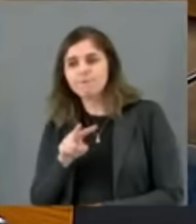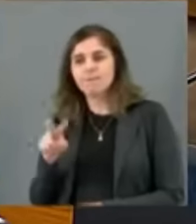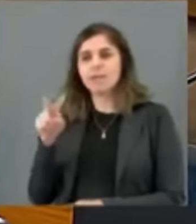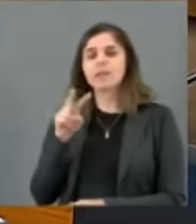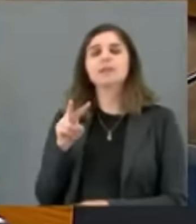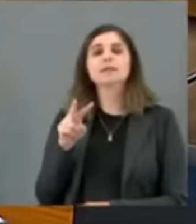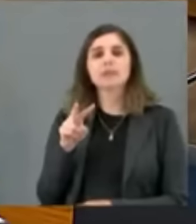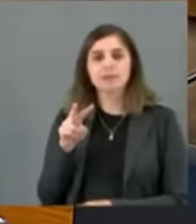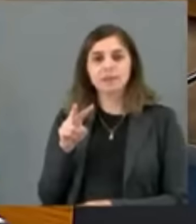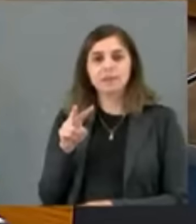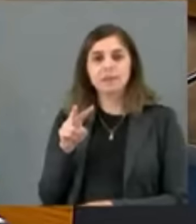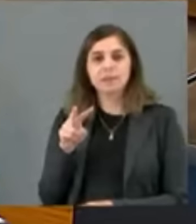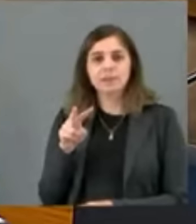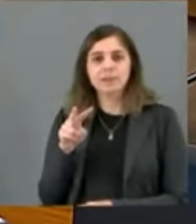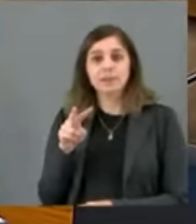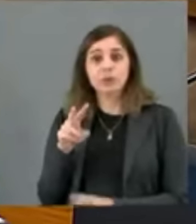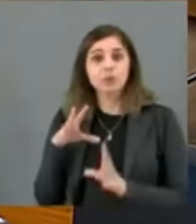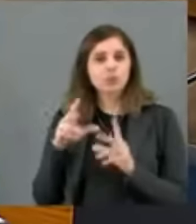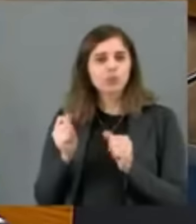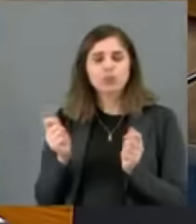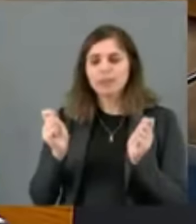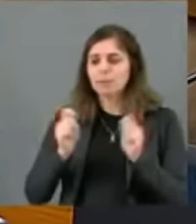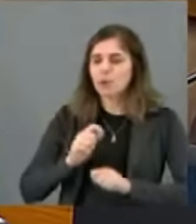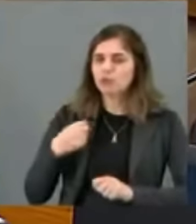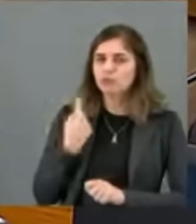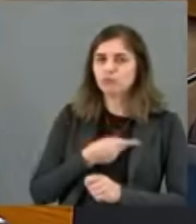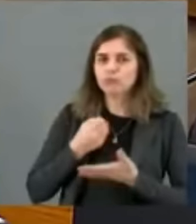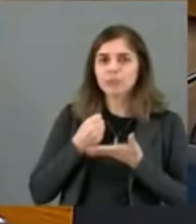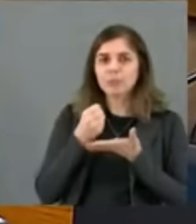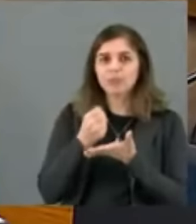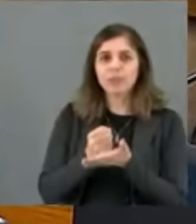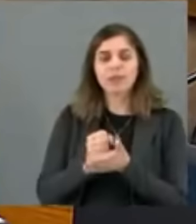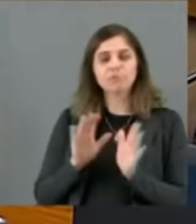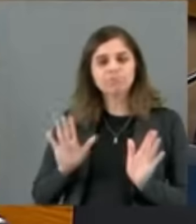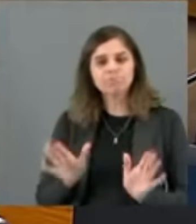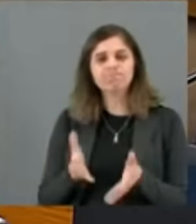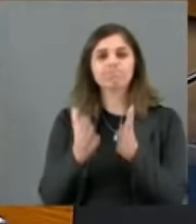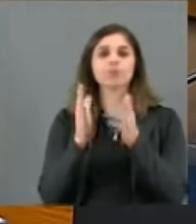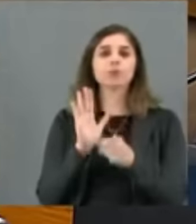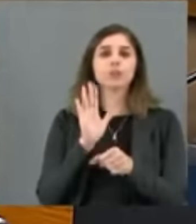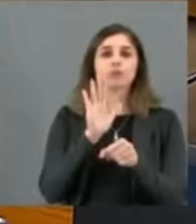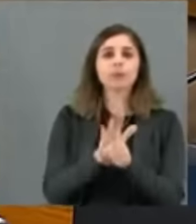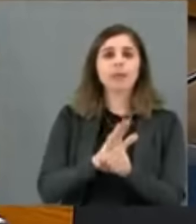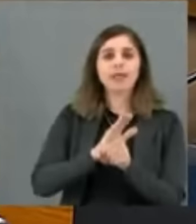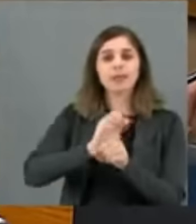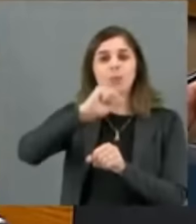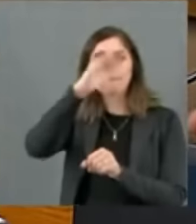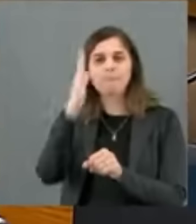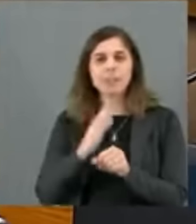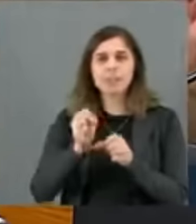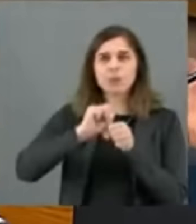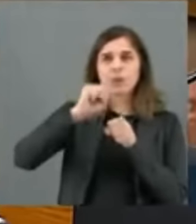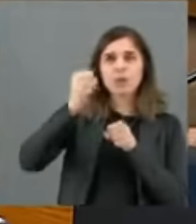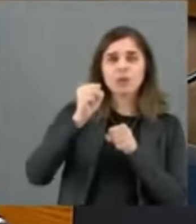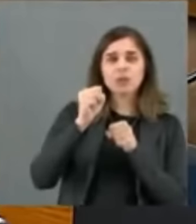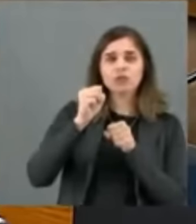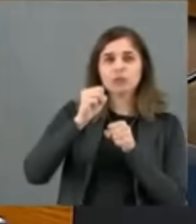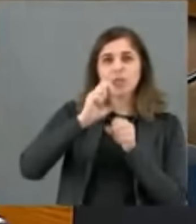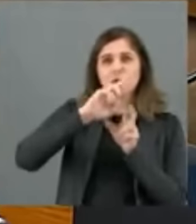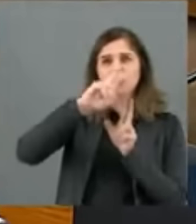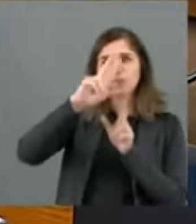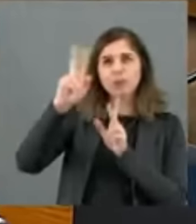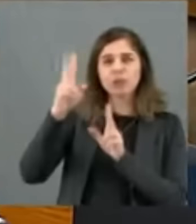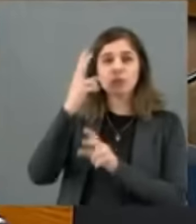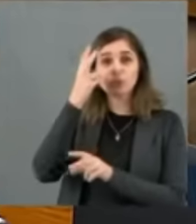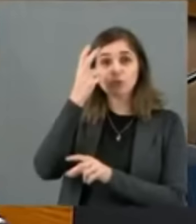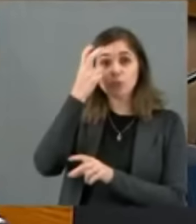proporcionar a nós brasileiros, num Brasil de rincões, num Brasil com tanta diversidade cultural,